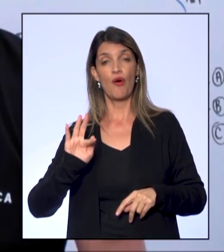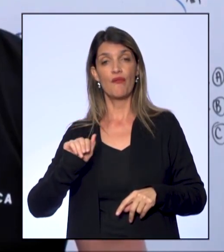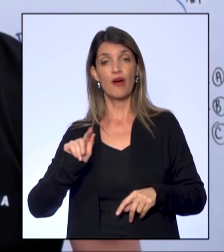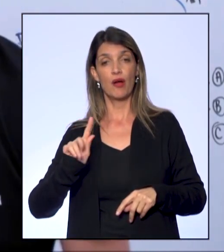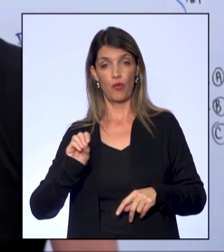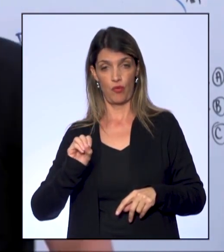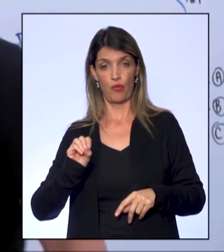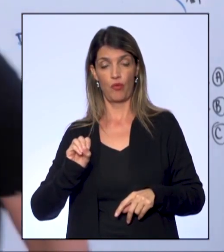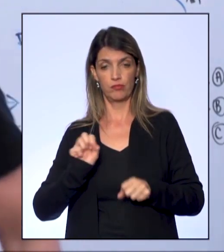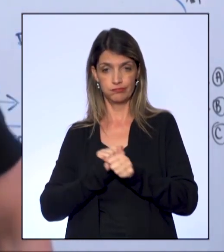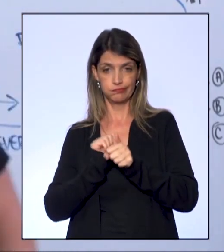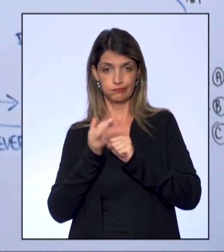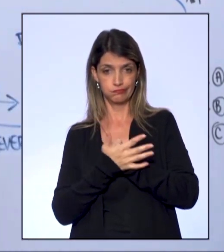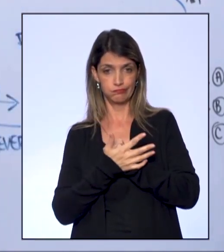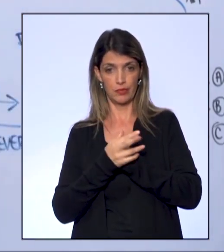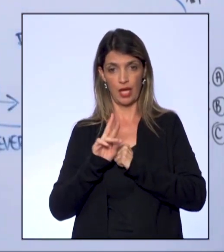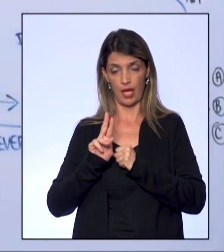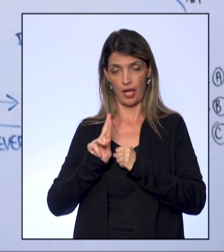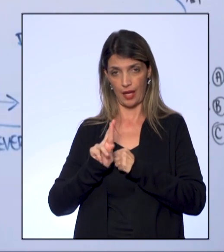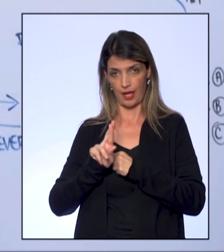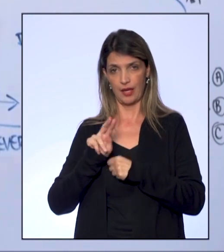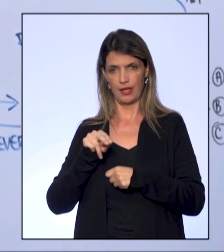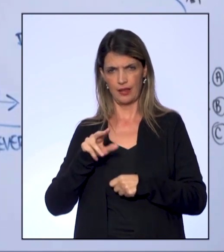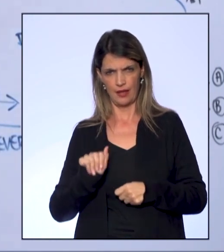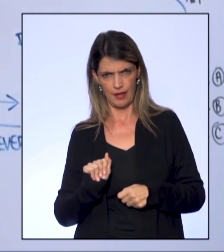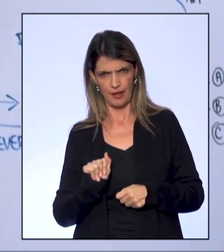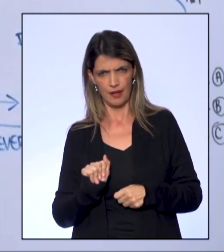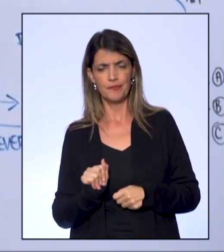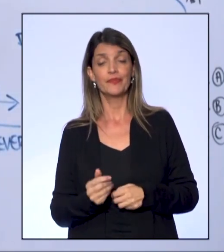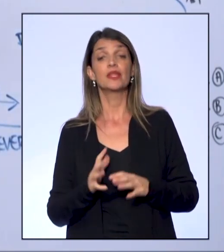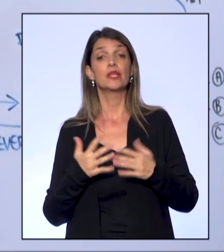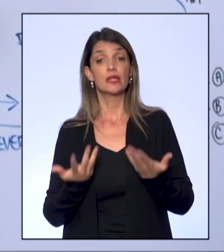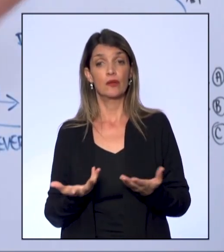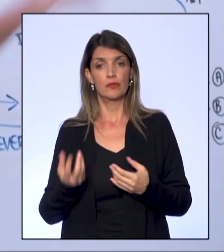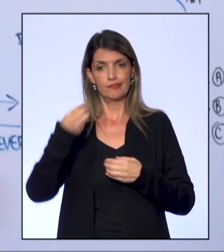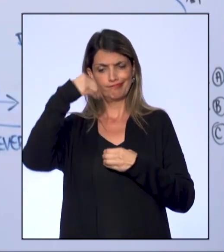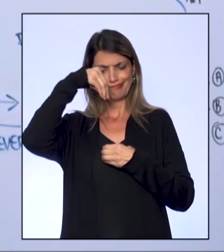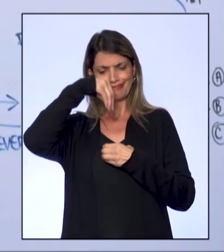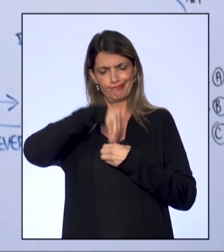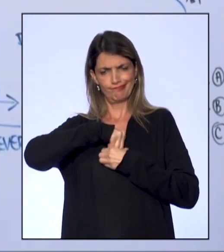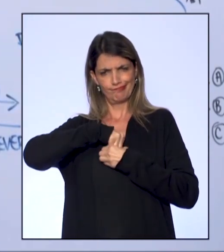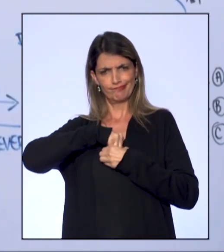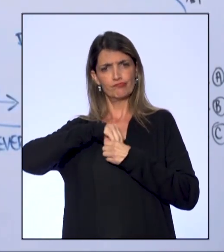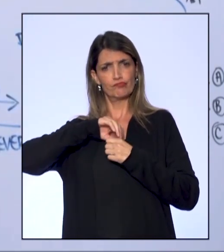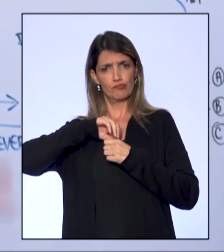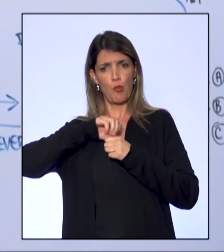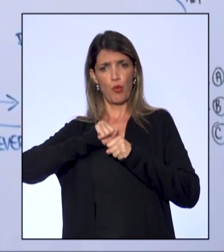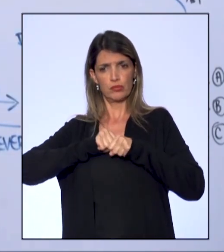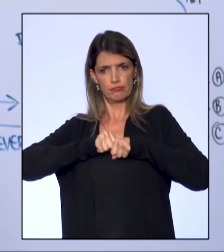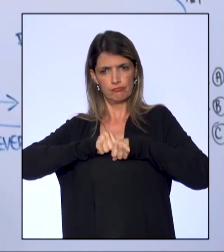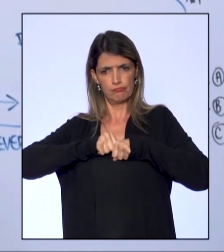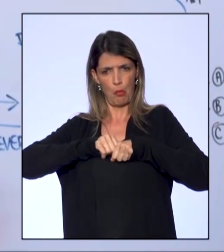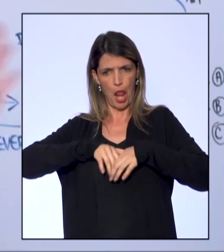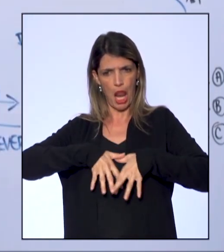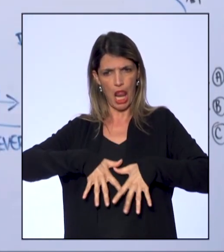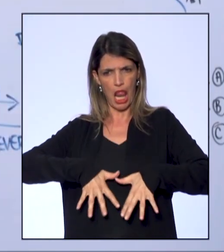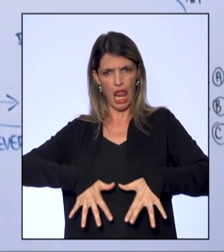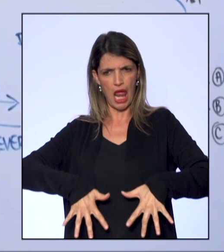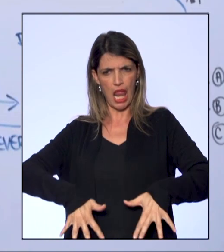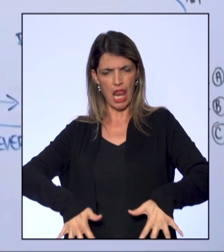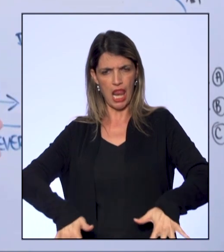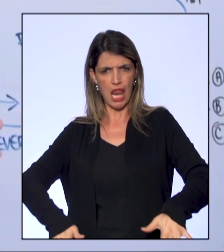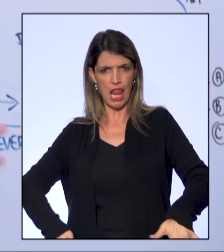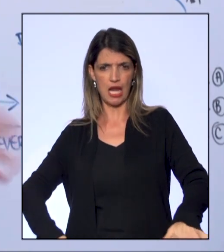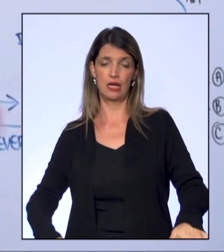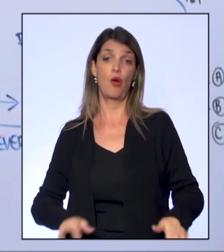da Covid-19 é RNA, mas tudo bem. Ele vai injetar e ele pode replicar e começar a